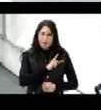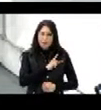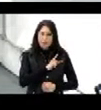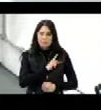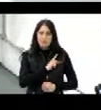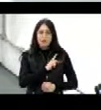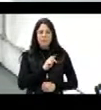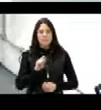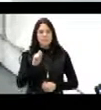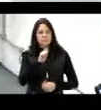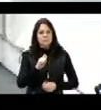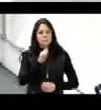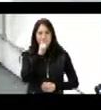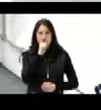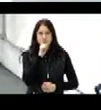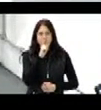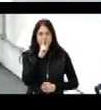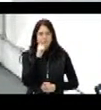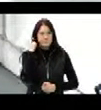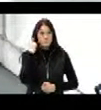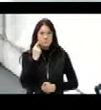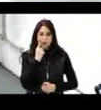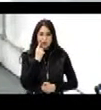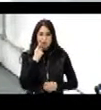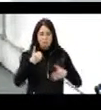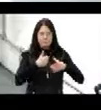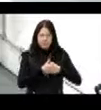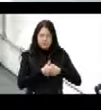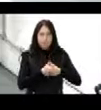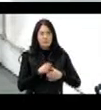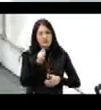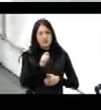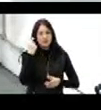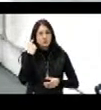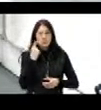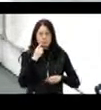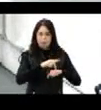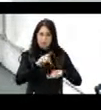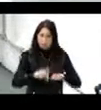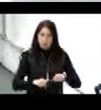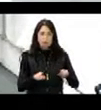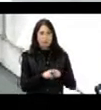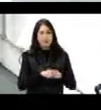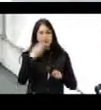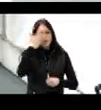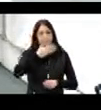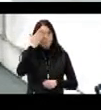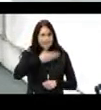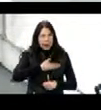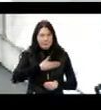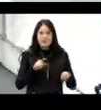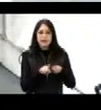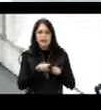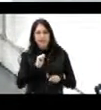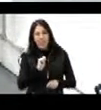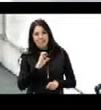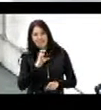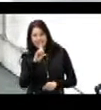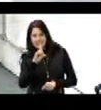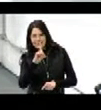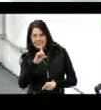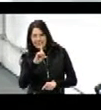Surdos, a Associação dos Surdos de Passo Fundo, a Associação Passofundense de Cegos, a APACE, a ACD,